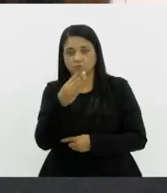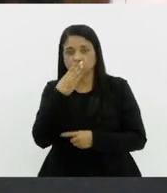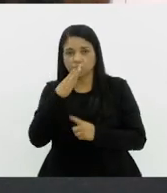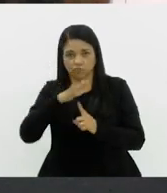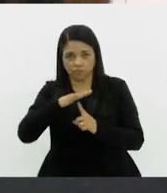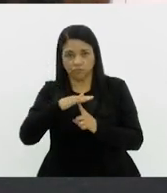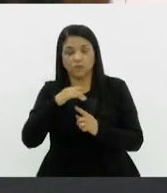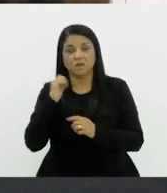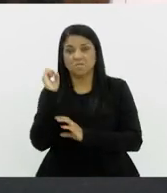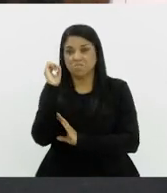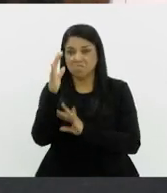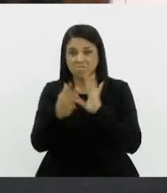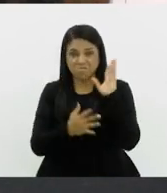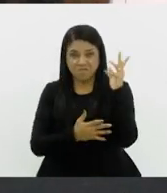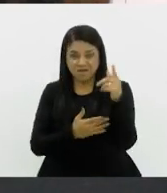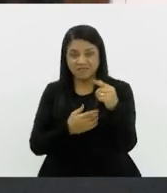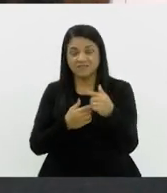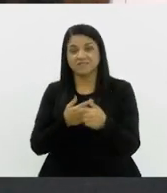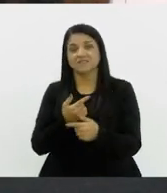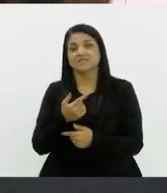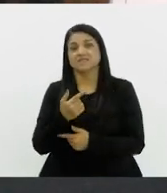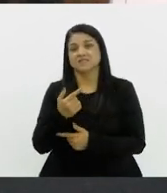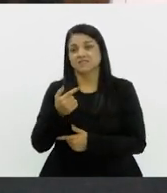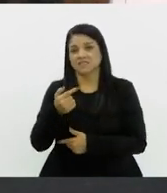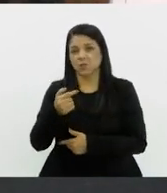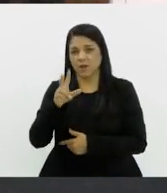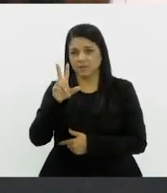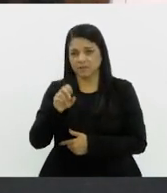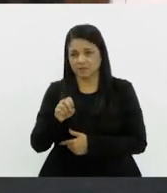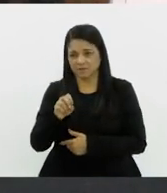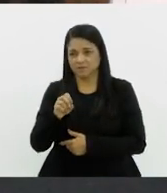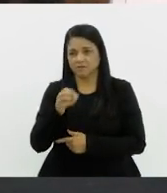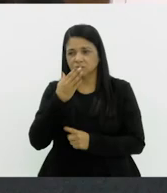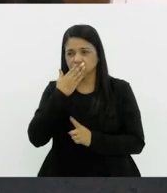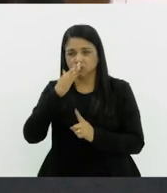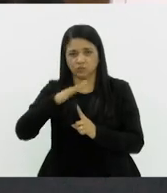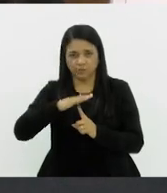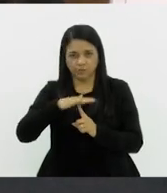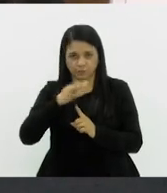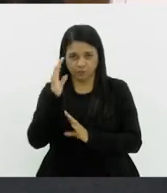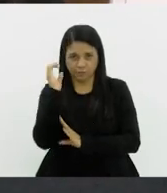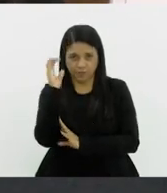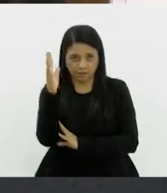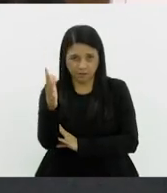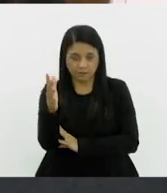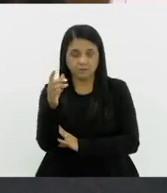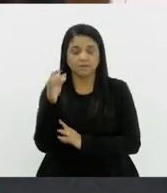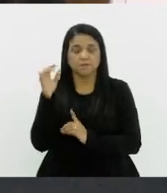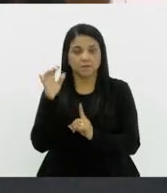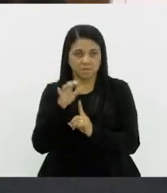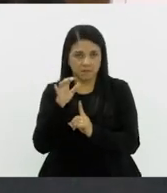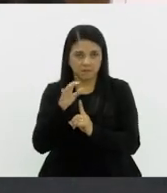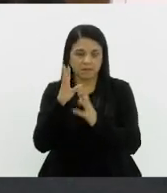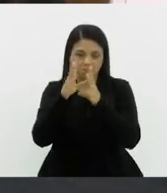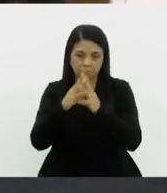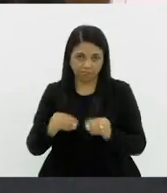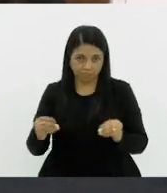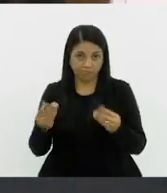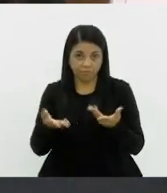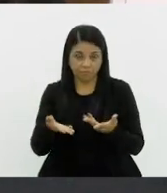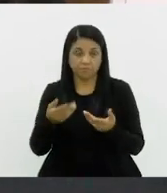plantas ameaçadas. Está tudo isso no próprio site do PNT. Sendo que